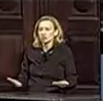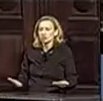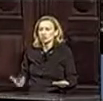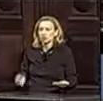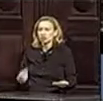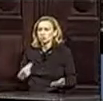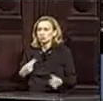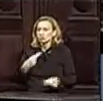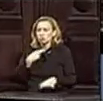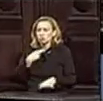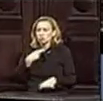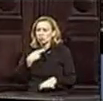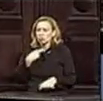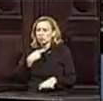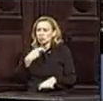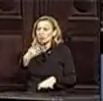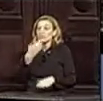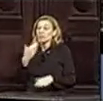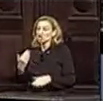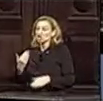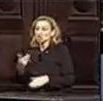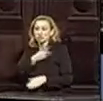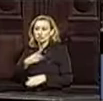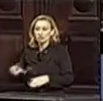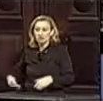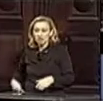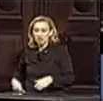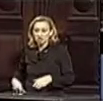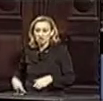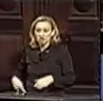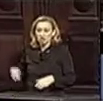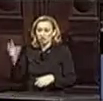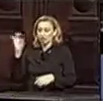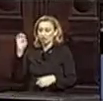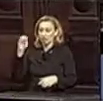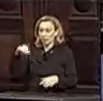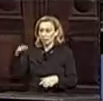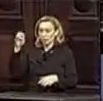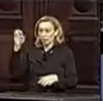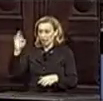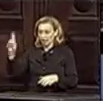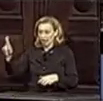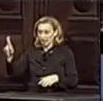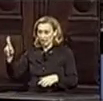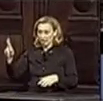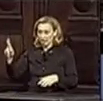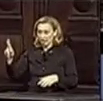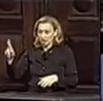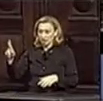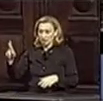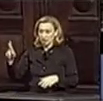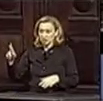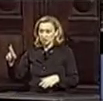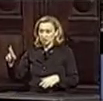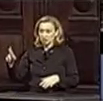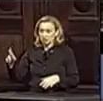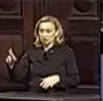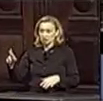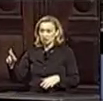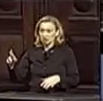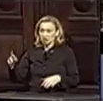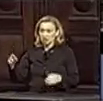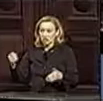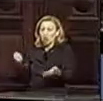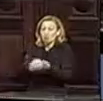posso me dirigir ao presidente da República para pedir que ele enquadre o ministro da Defesa e o ministro da